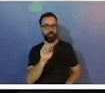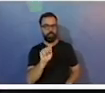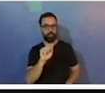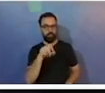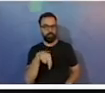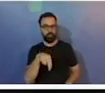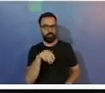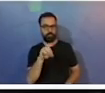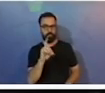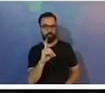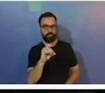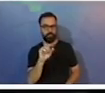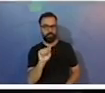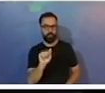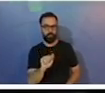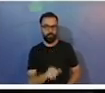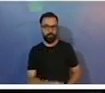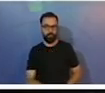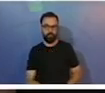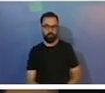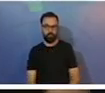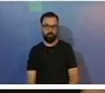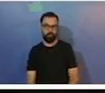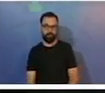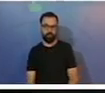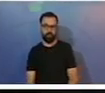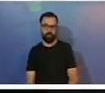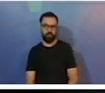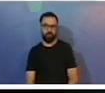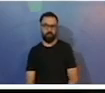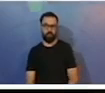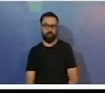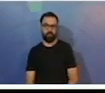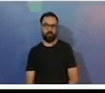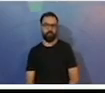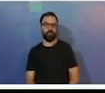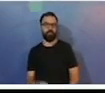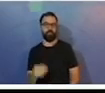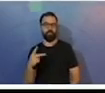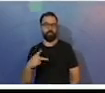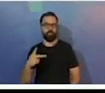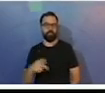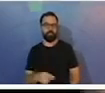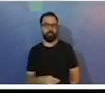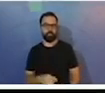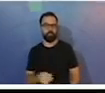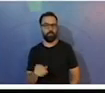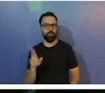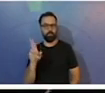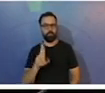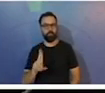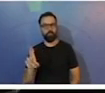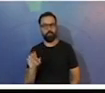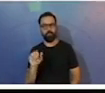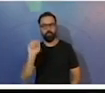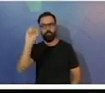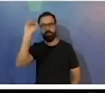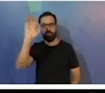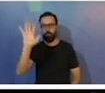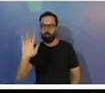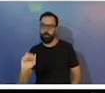Tudo bem? Podemos continuar? Exercício 2. Utilizando os